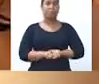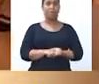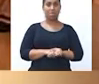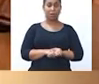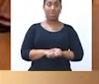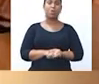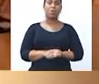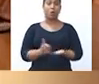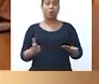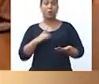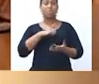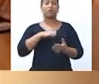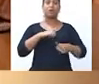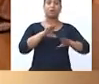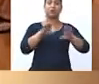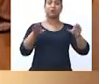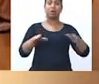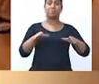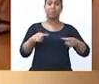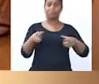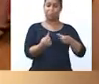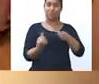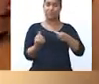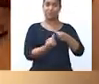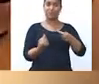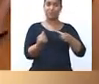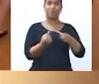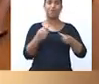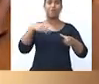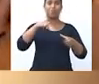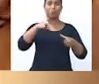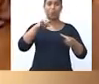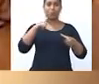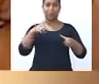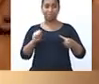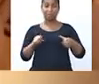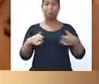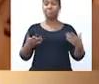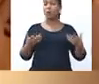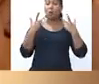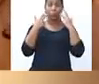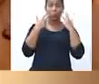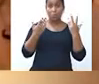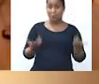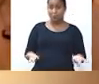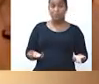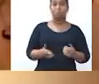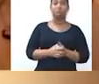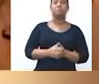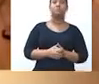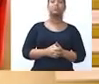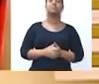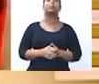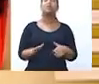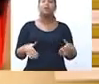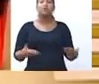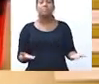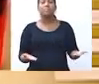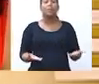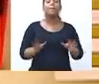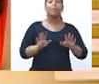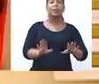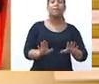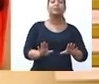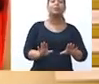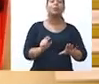mais modernas Vassoura. têm o micro-ondas, porque elas estão na Porque são modernas, modernidade, né? né? Super moderno, a gente ganha um micro-ondas, né?